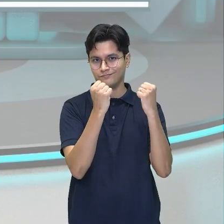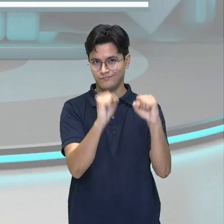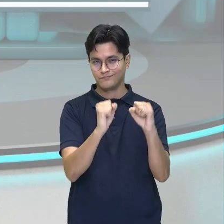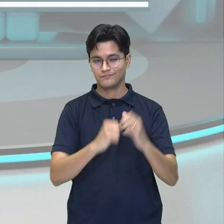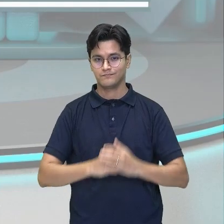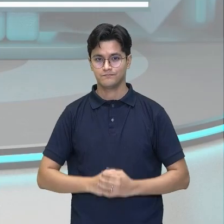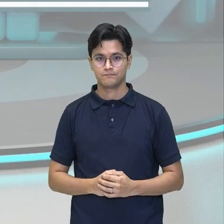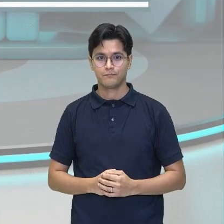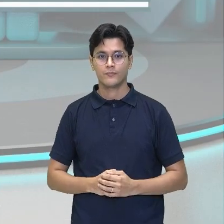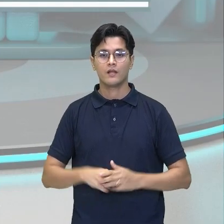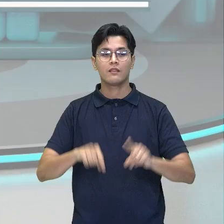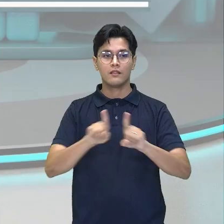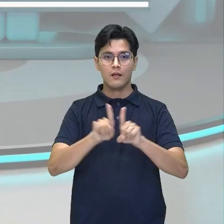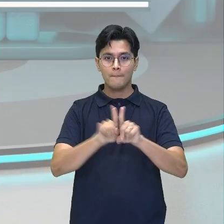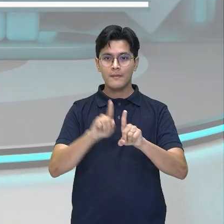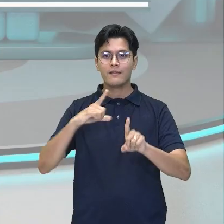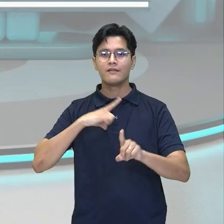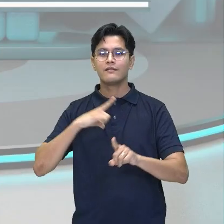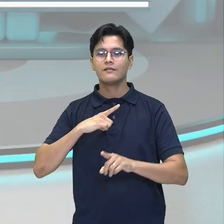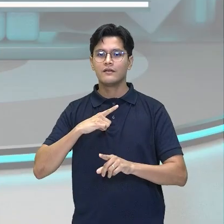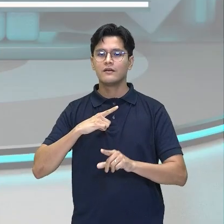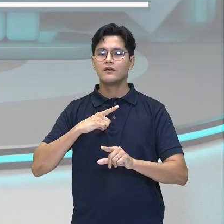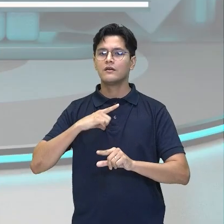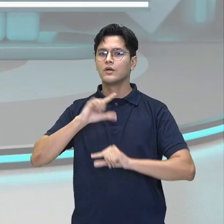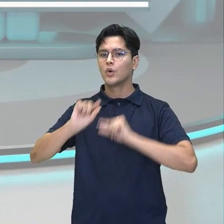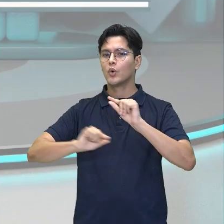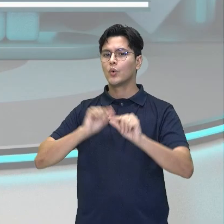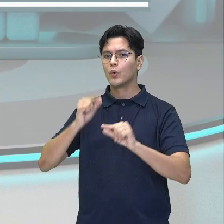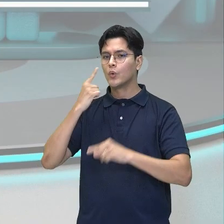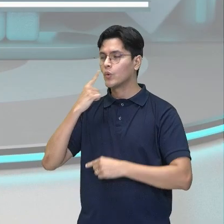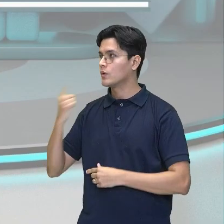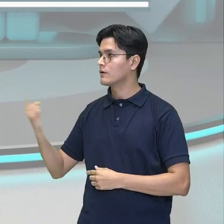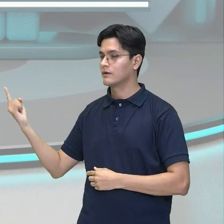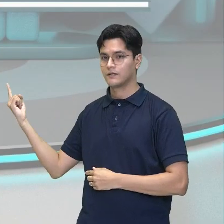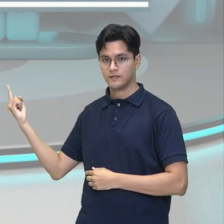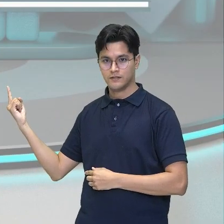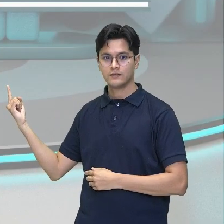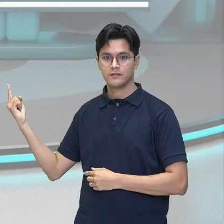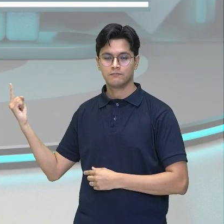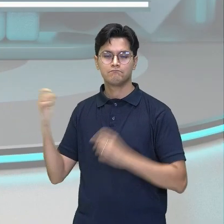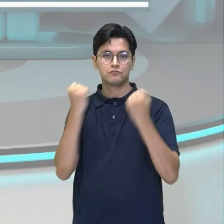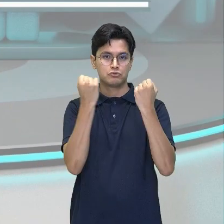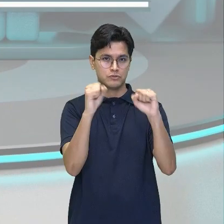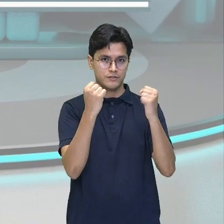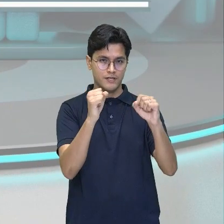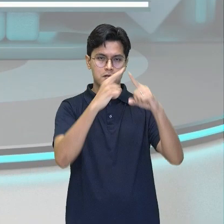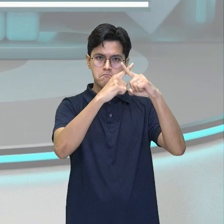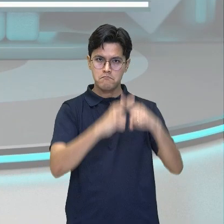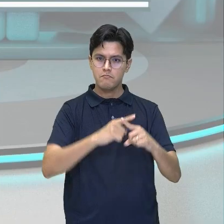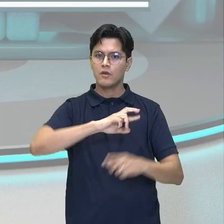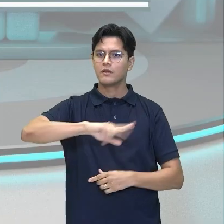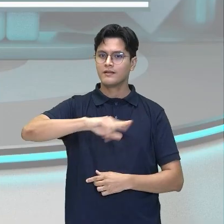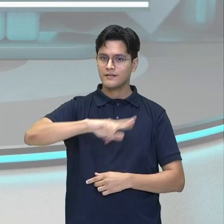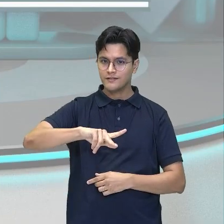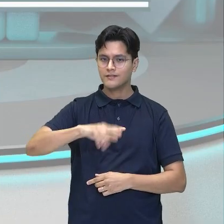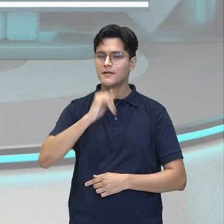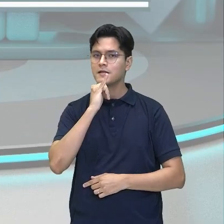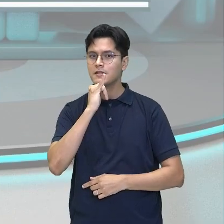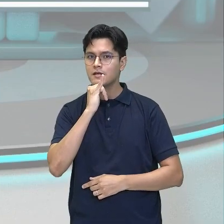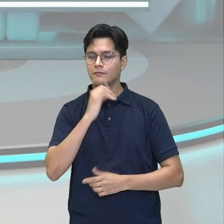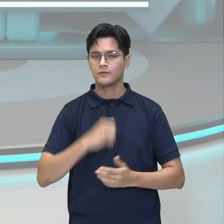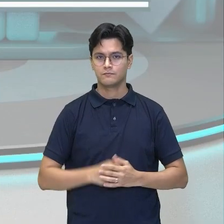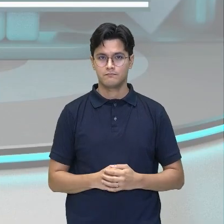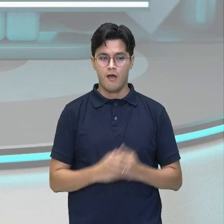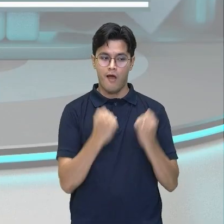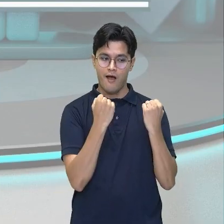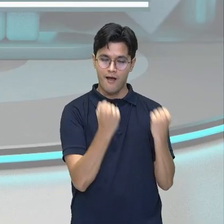Muito bem, nós temos também aqui, finalizando essa questão das ginásticas não competitivas, as ginásticas de academia, e a gente já inclui